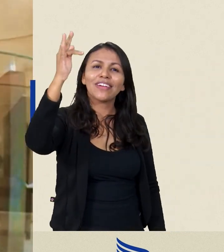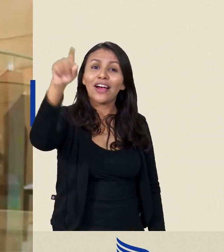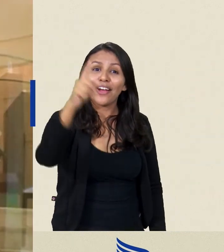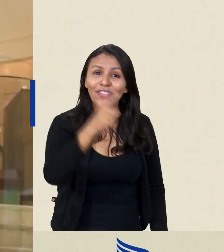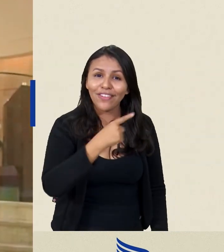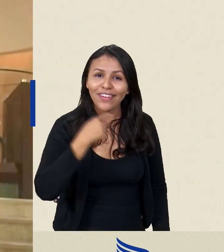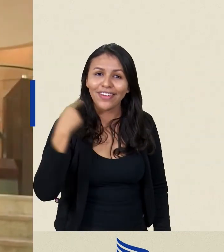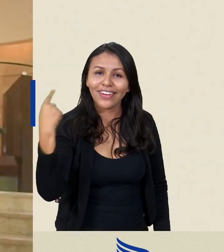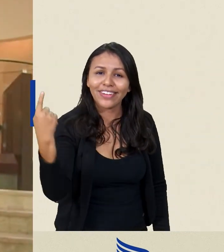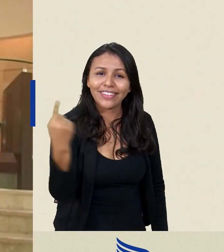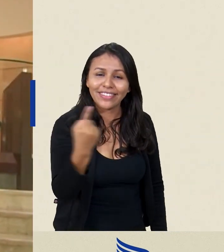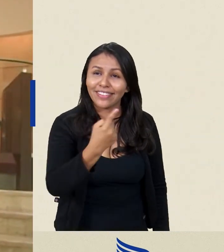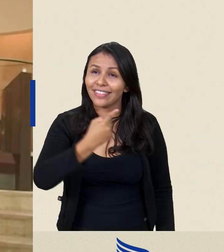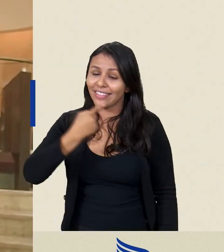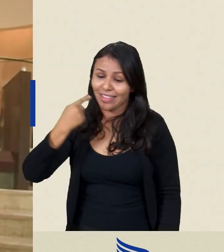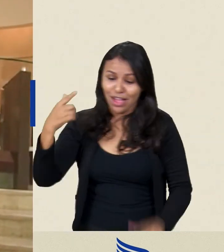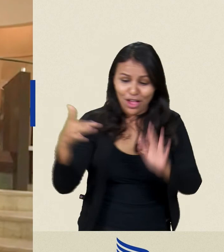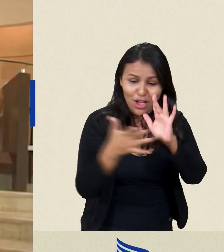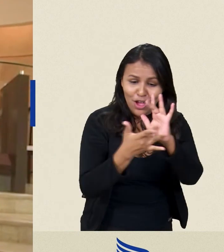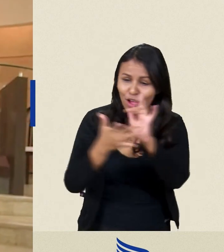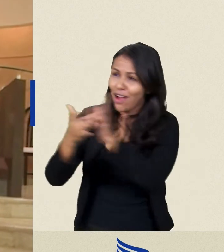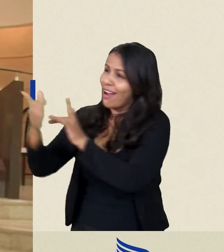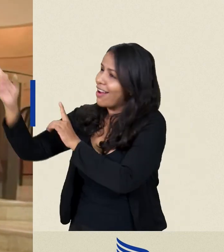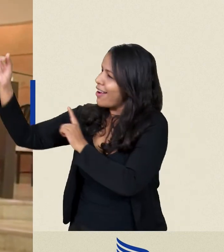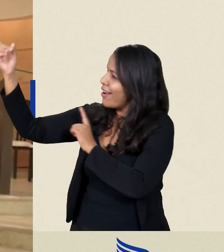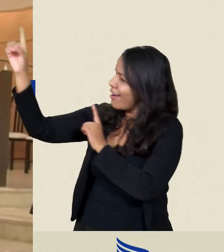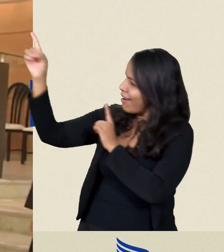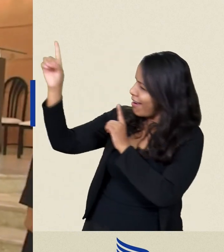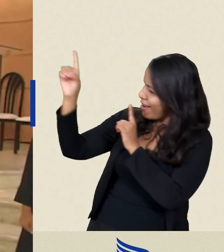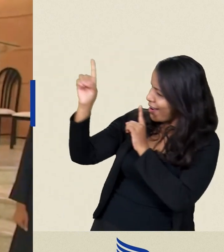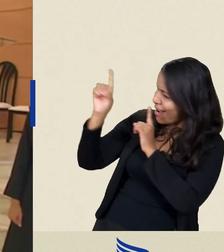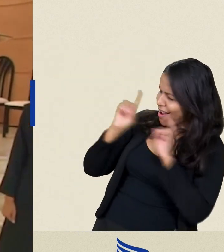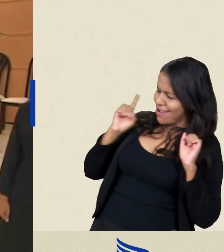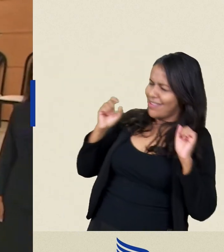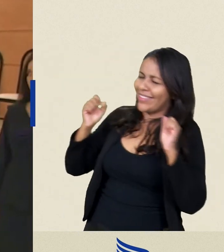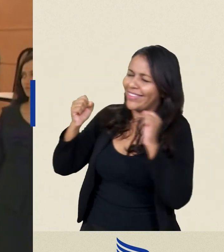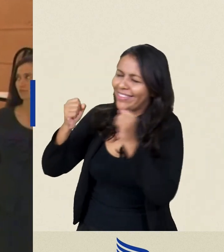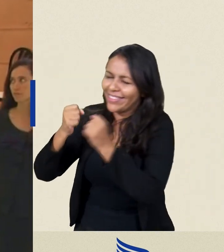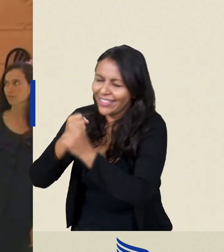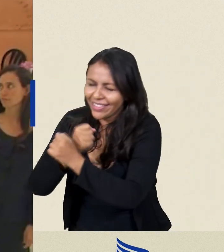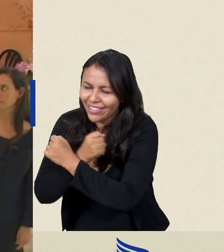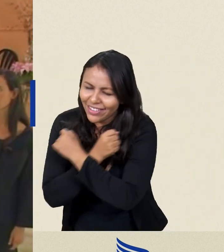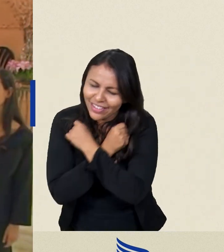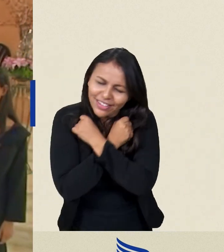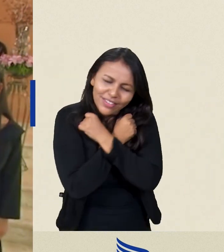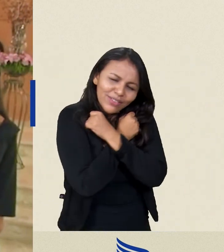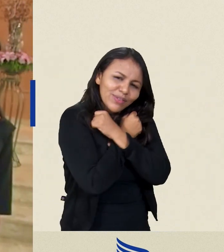estreitados pelos braços de